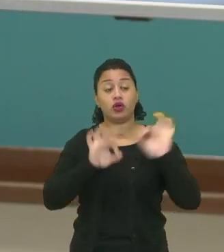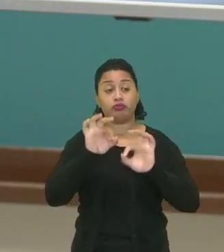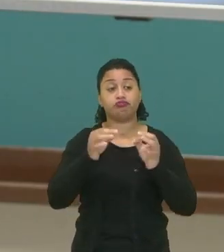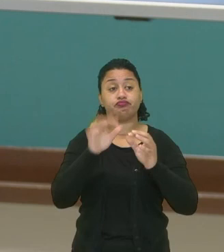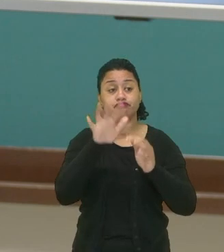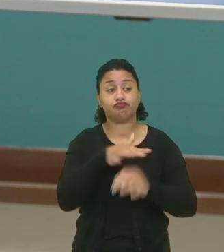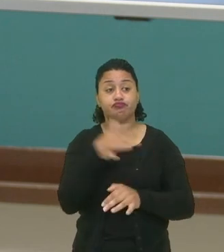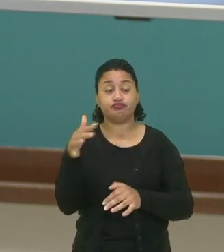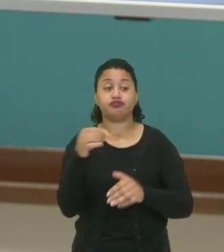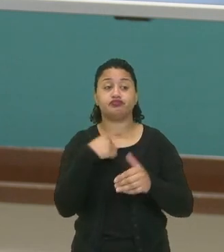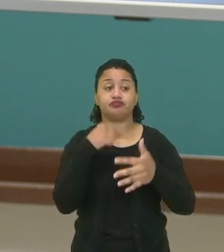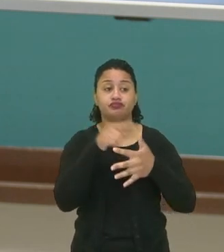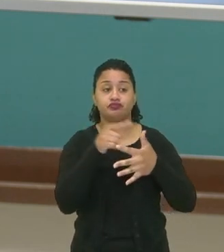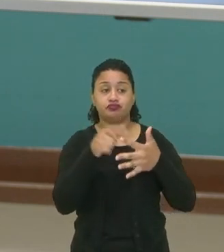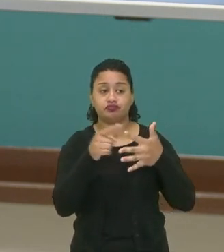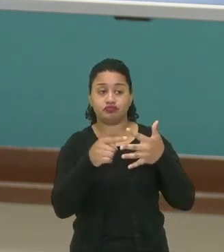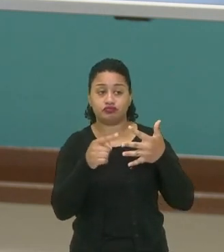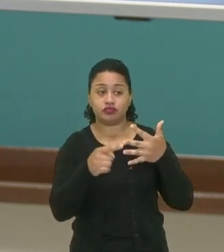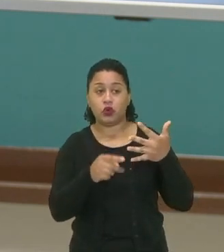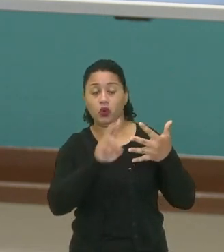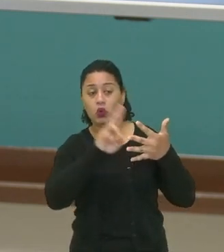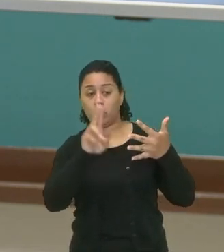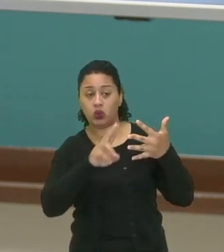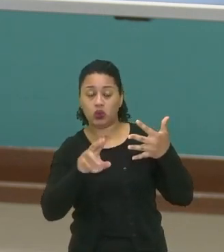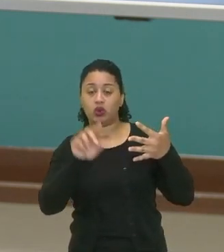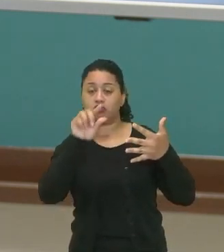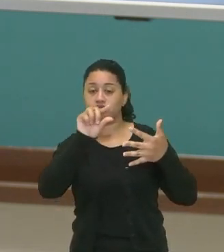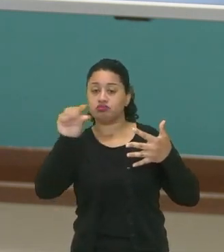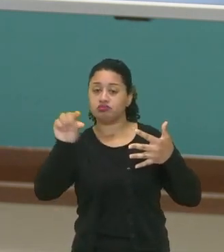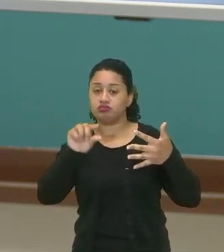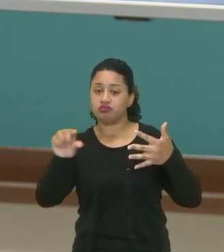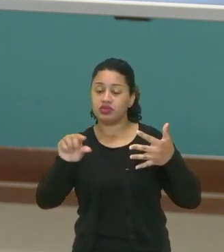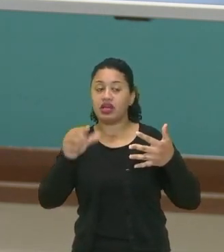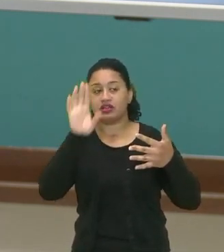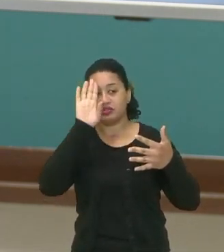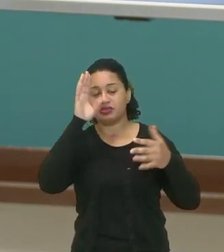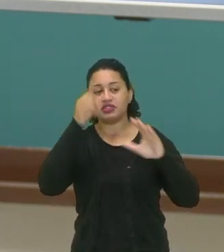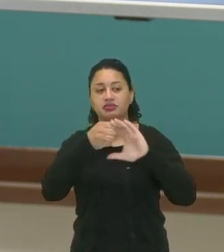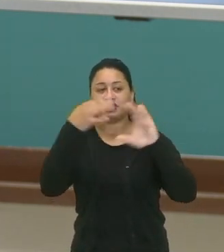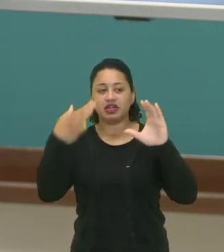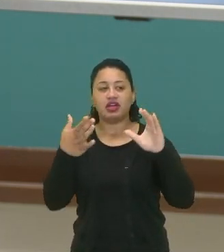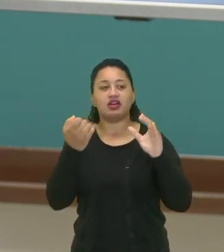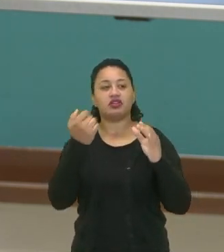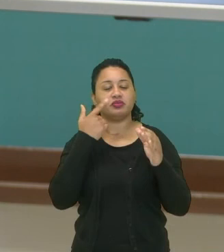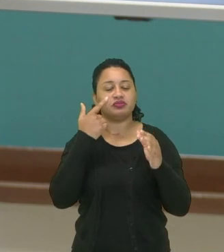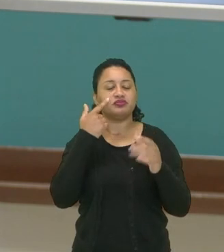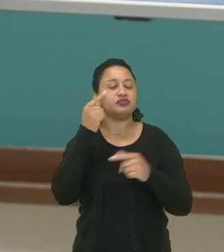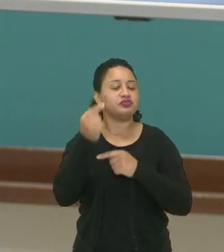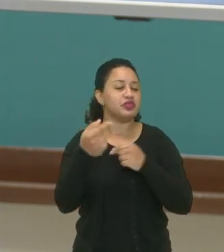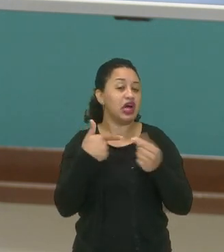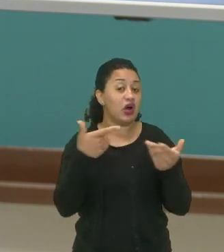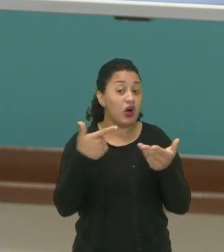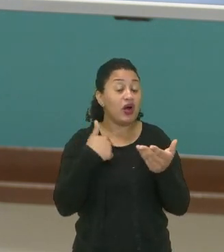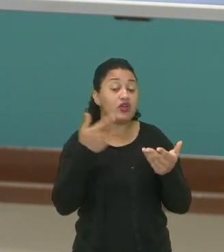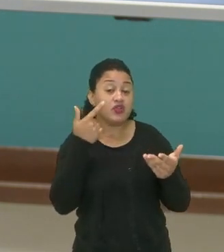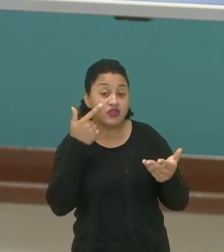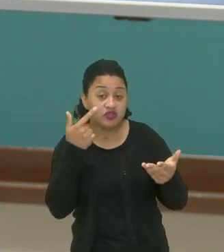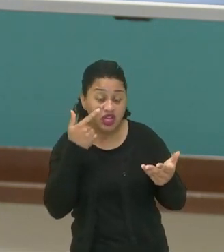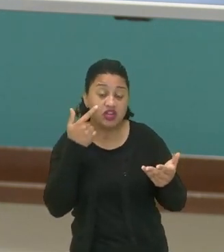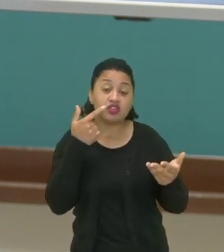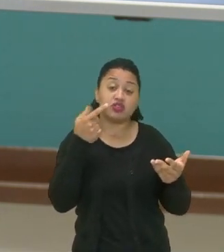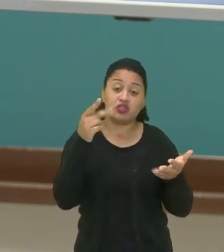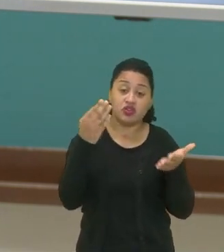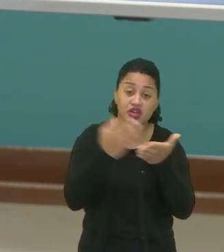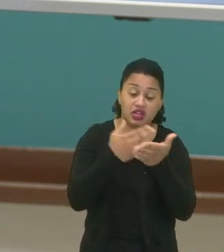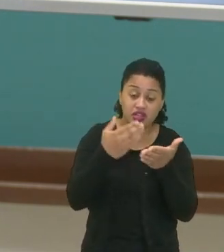né, com o nome de cada um dos climas e aqui as principais características. Vamos aqui de forma bem sucinta. O clima equatorial, ele é